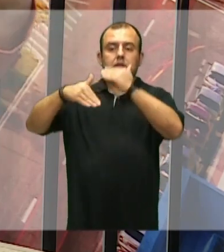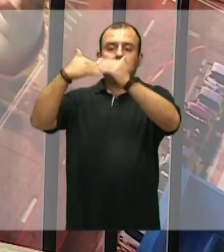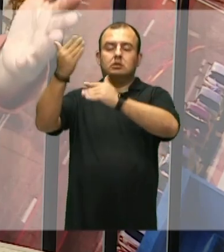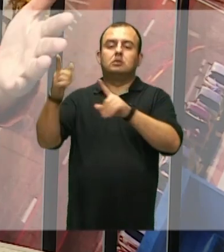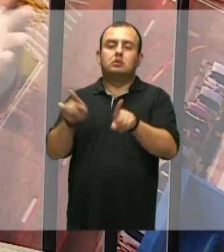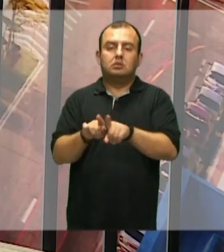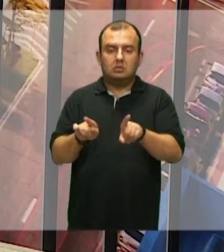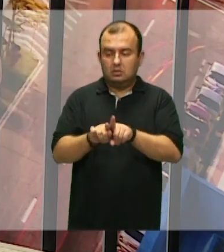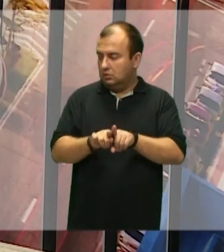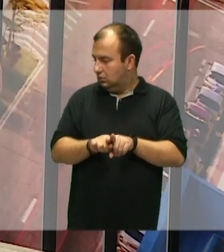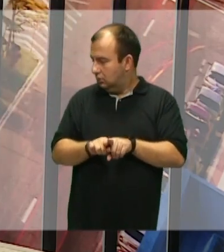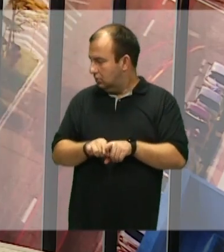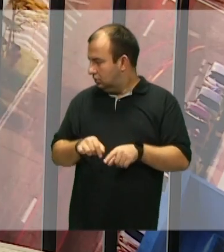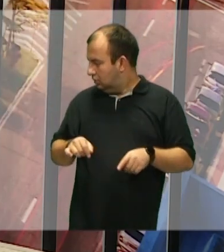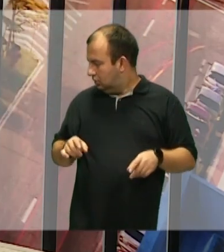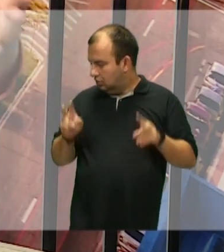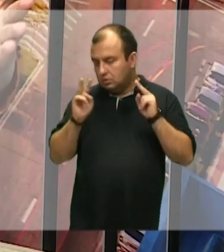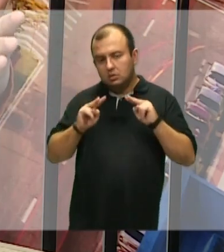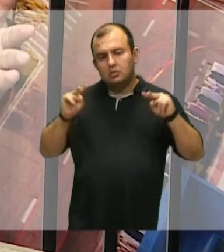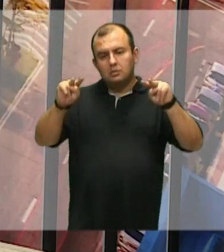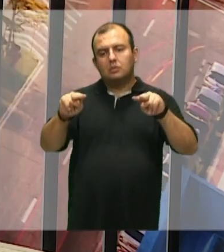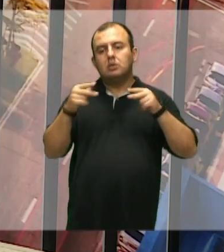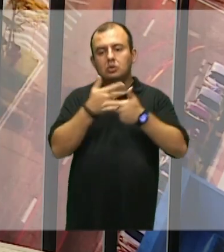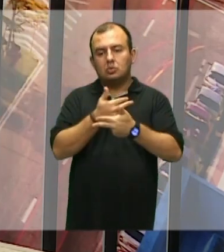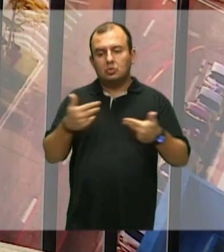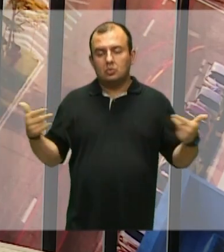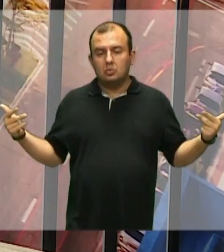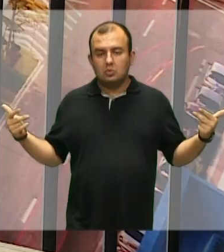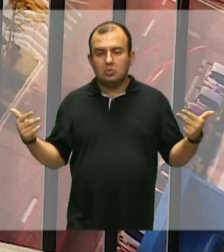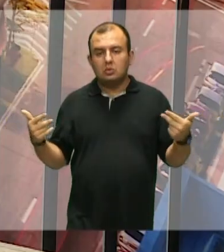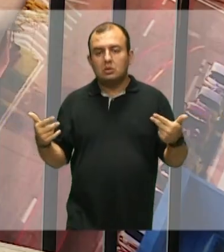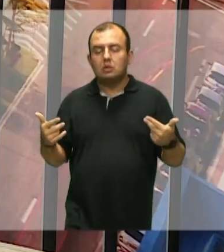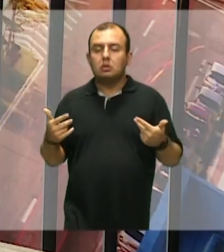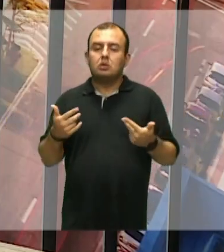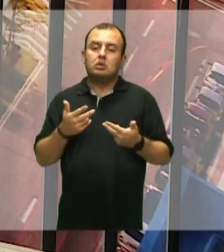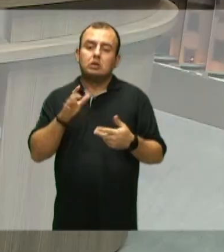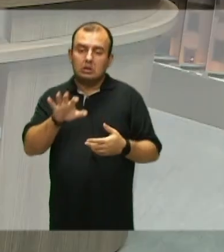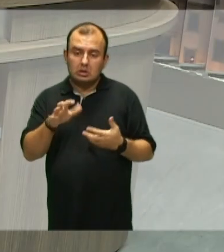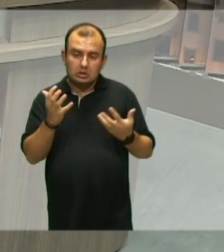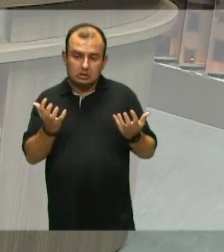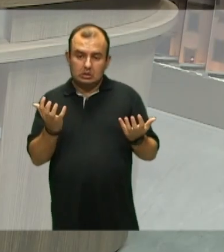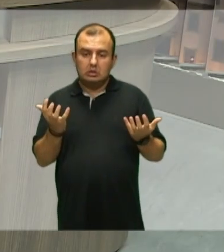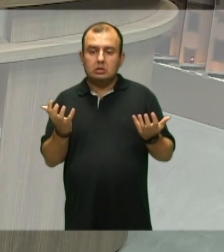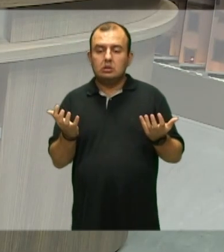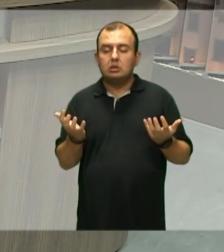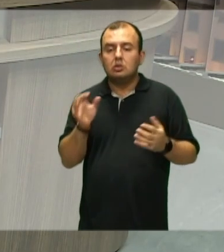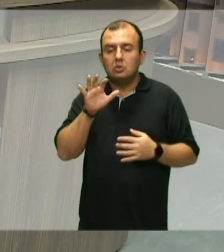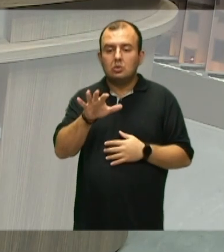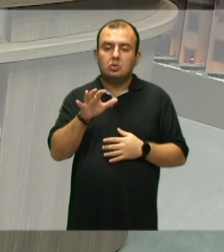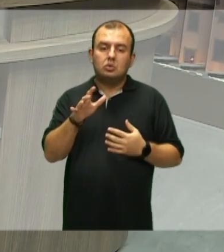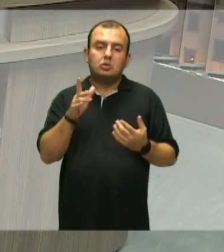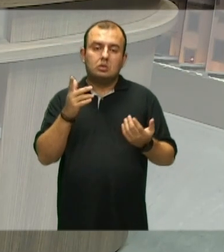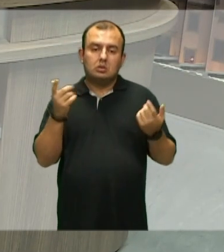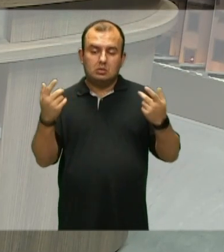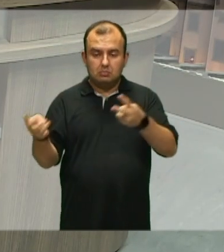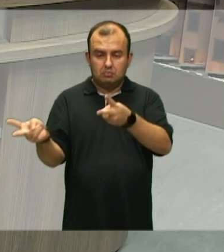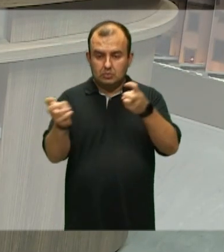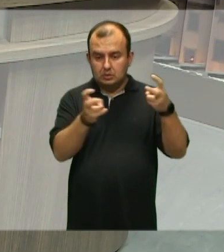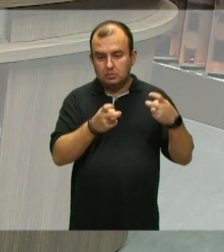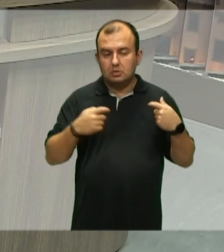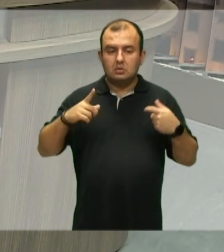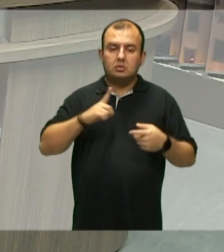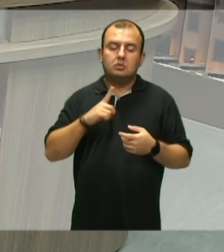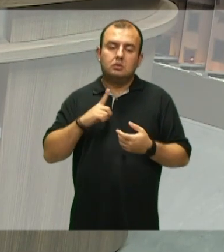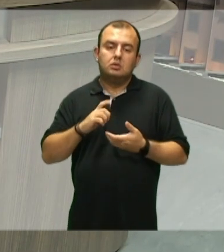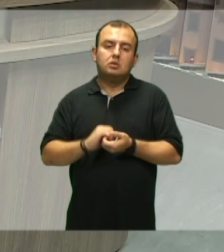desenvolver e ver as coisas do jeito que ela quiser e do jeito que ela estiver percebendo, né?